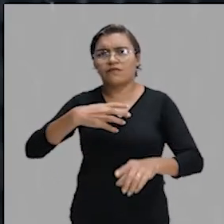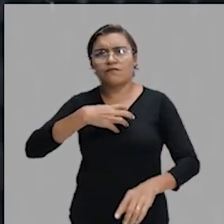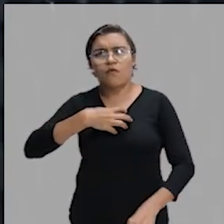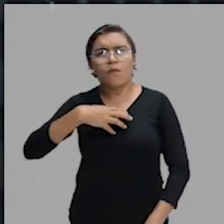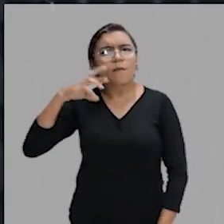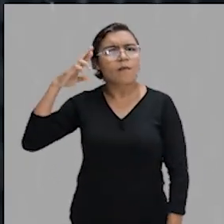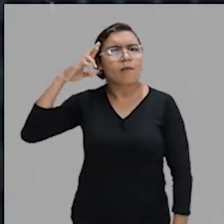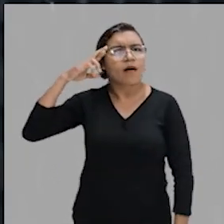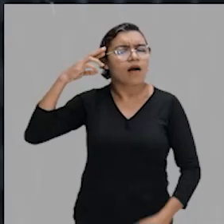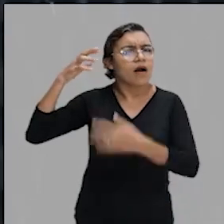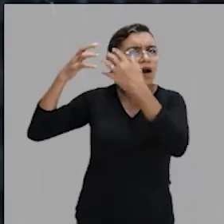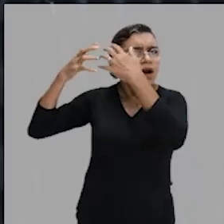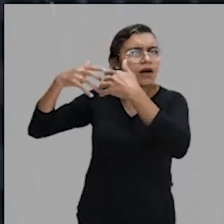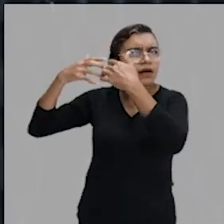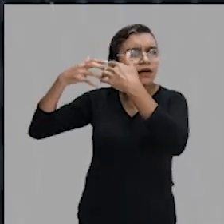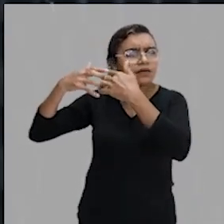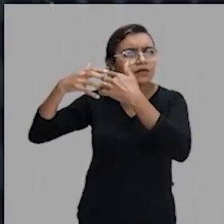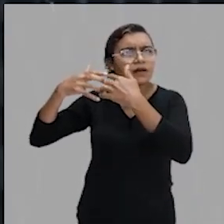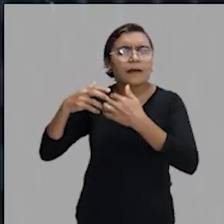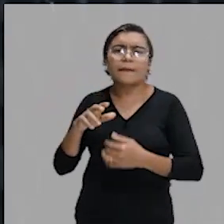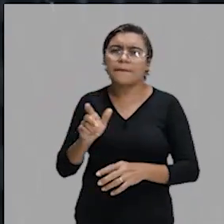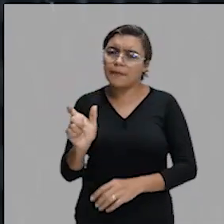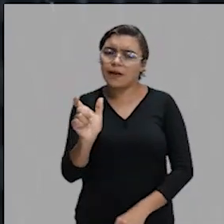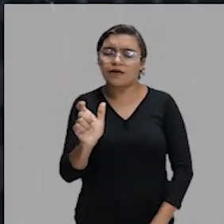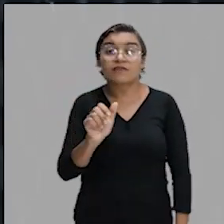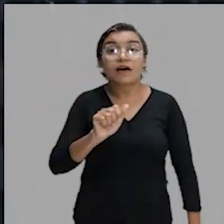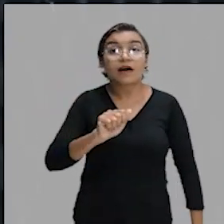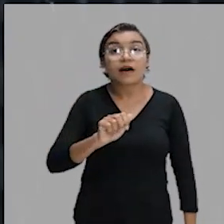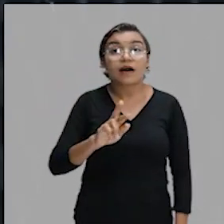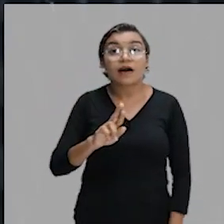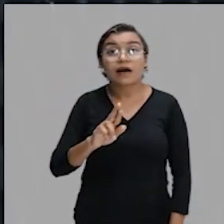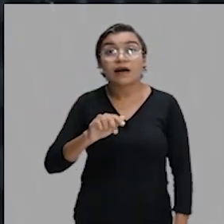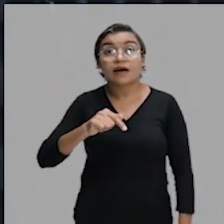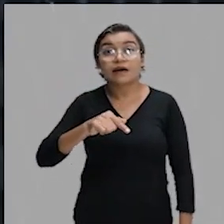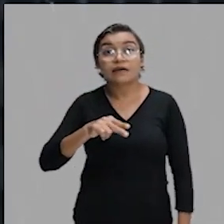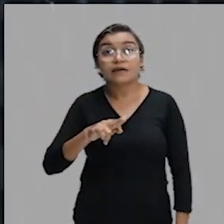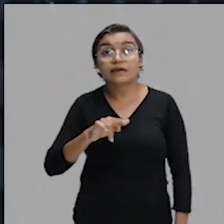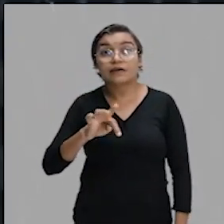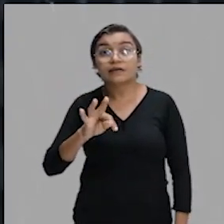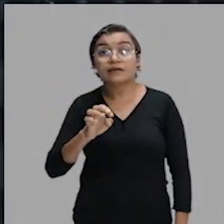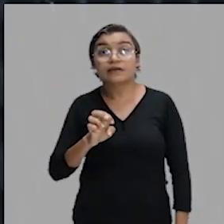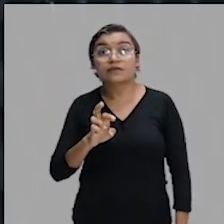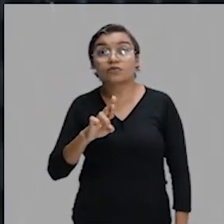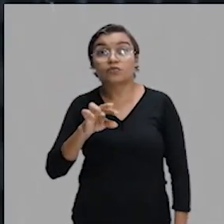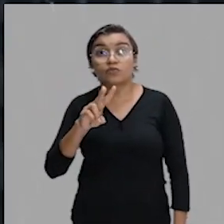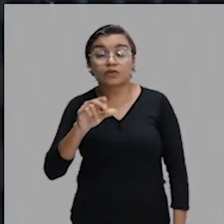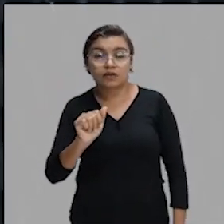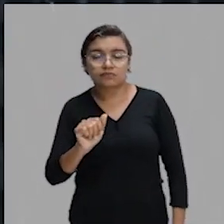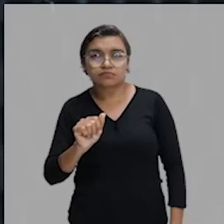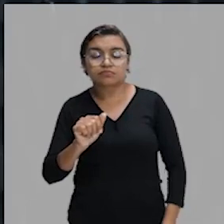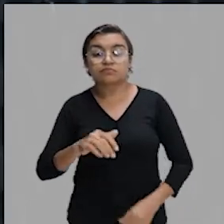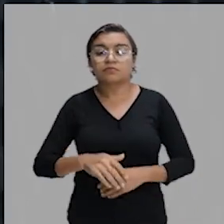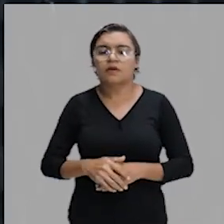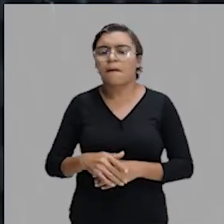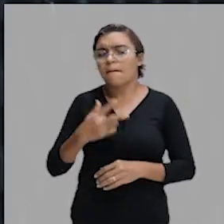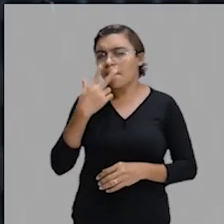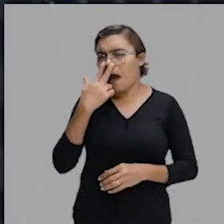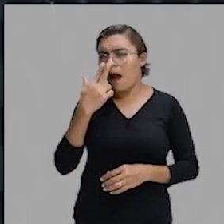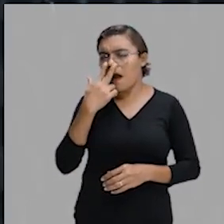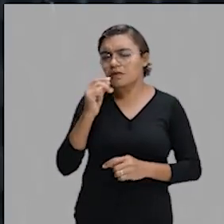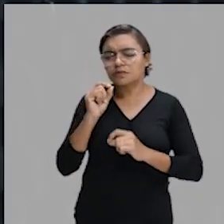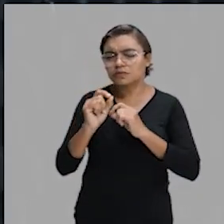raciocínio, vamos usar a palavra arquitetura. A maneira como ele é construído é mais importante do que, na verdade, o que é